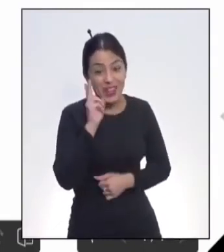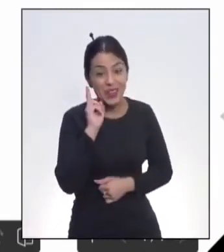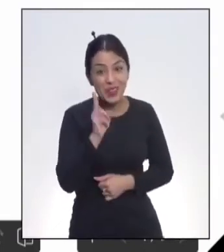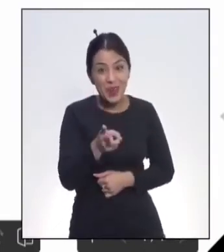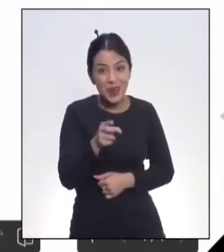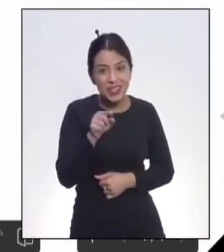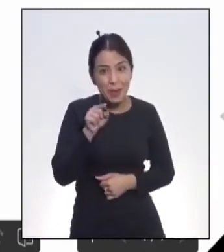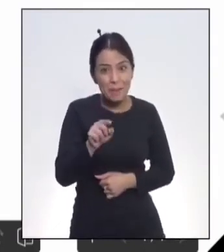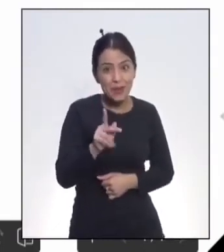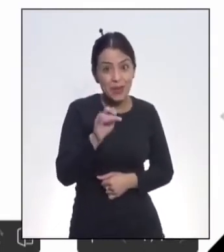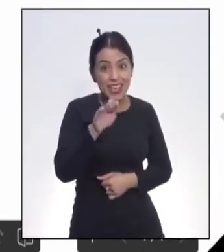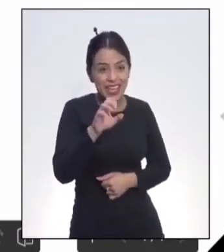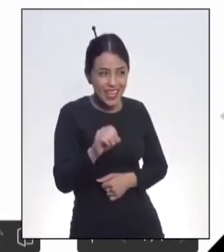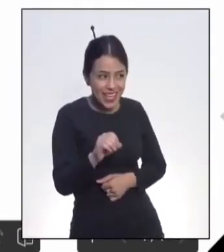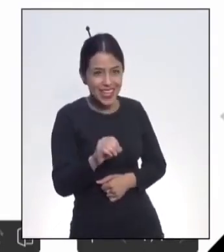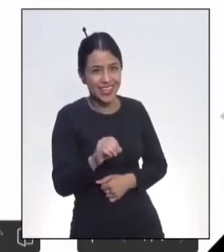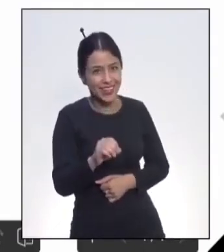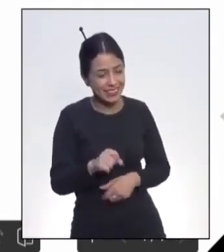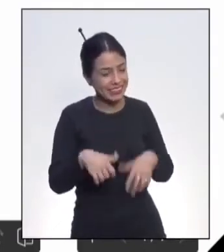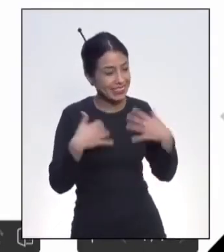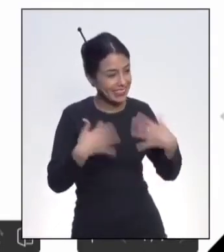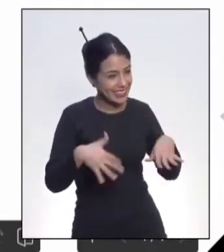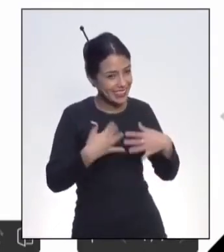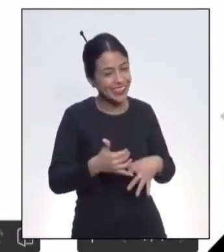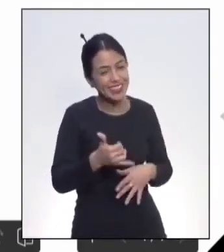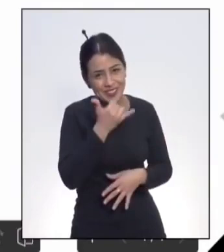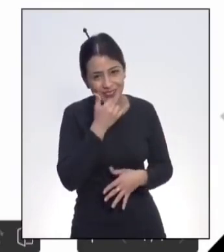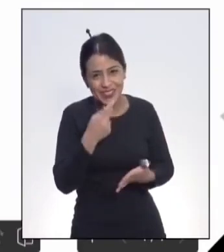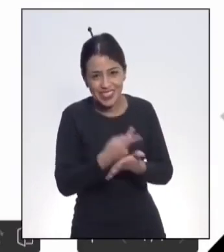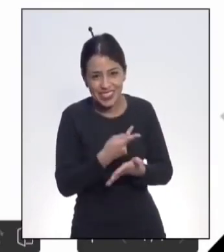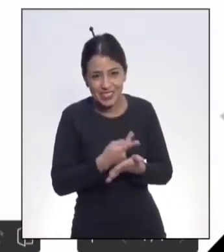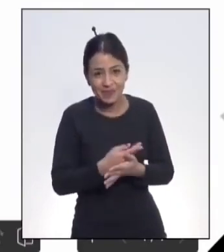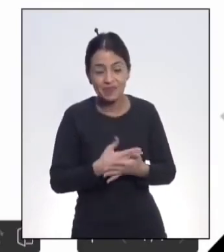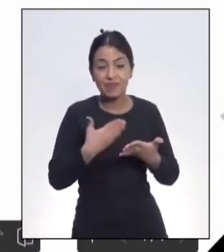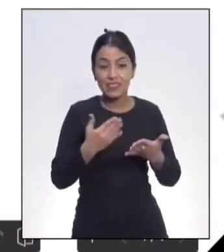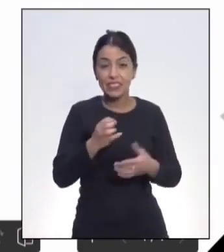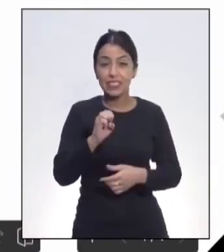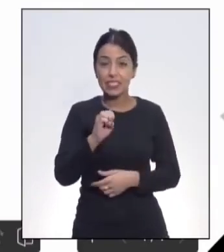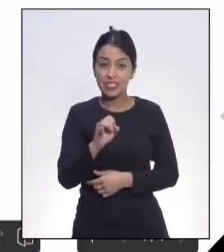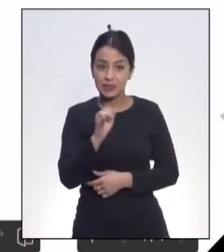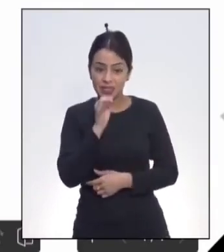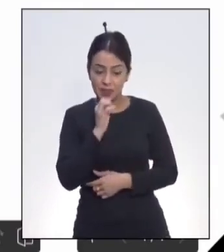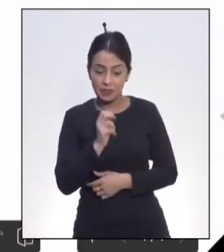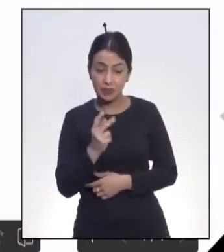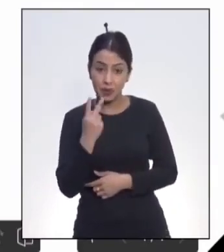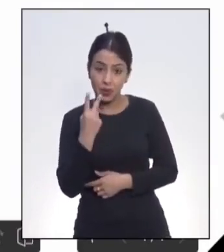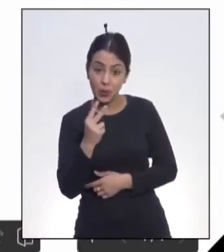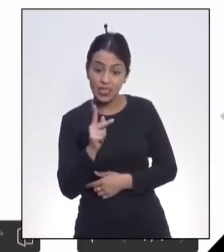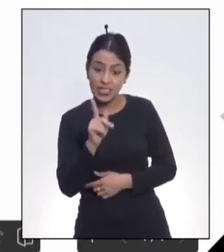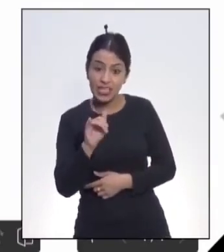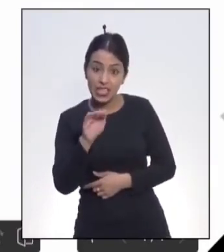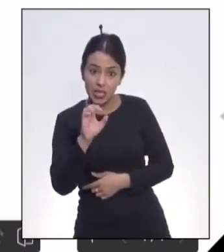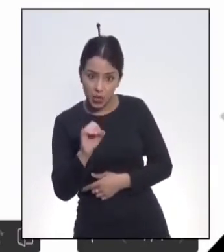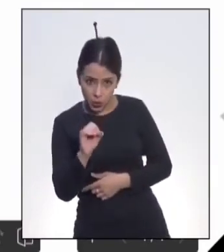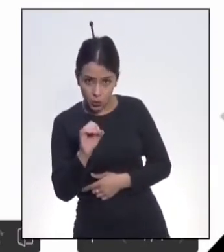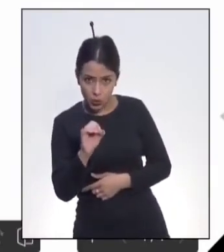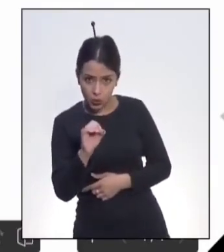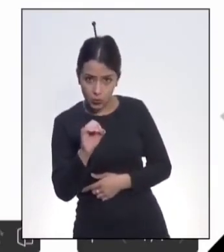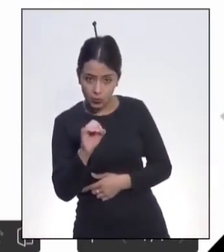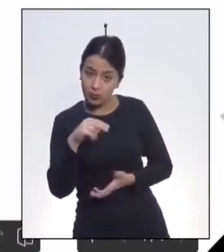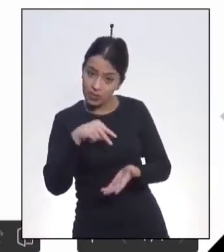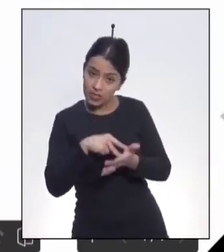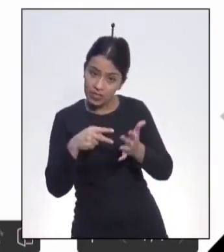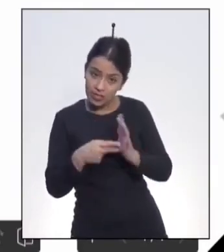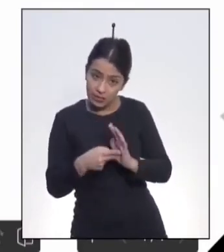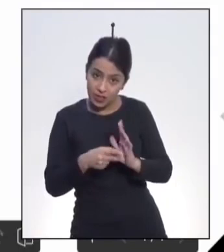Tá? Se eu tiver 2 quilogramas, então eu vou ter quanto? 2.000 gramas. 2.000